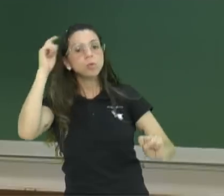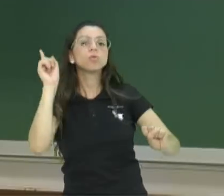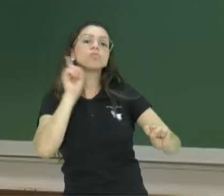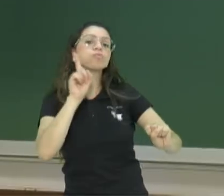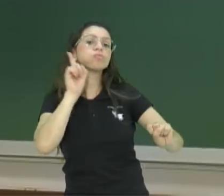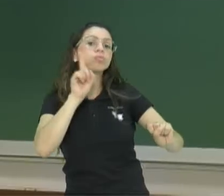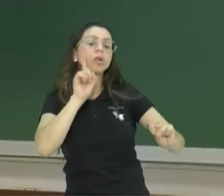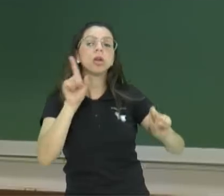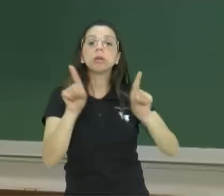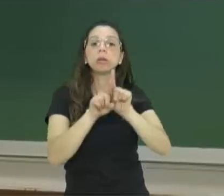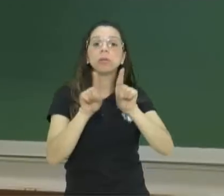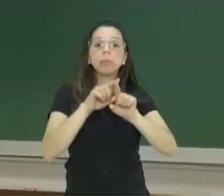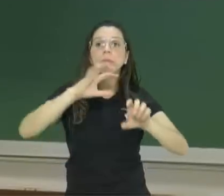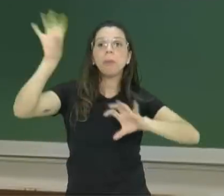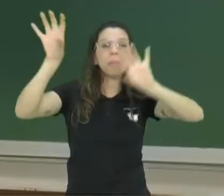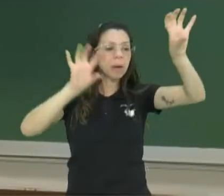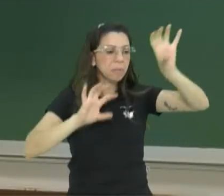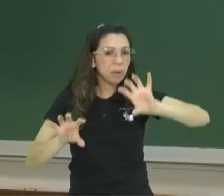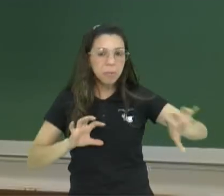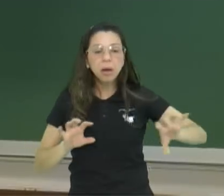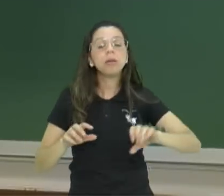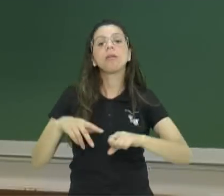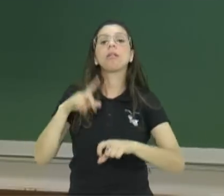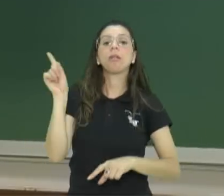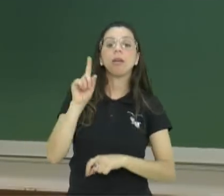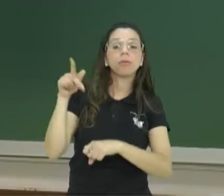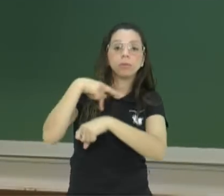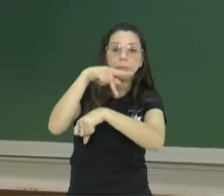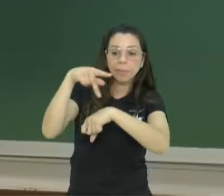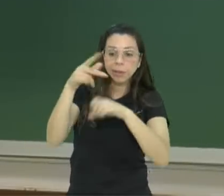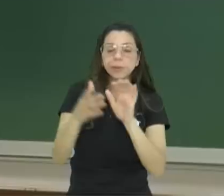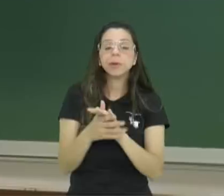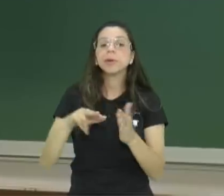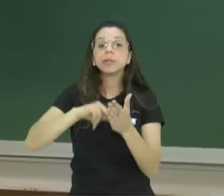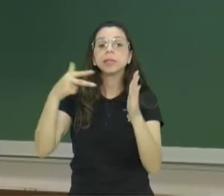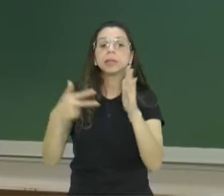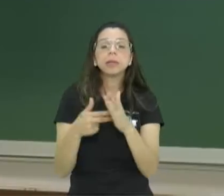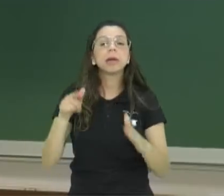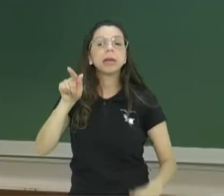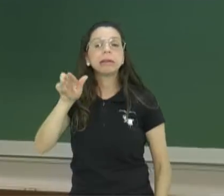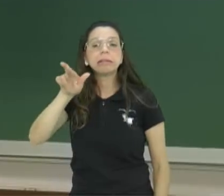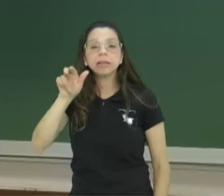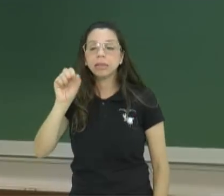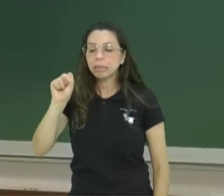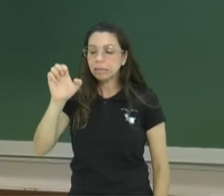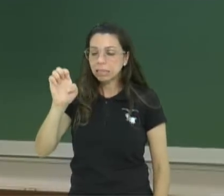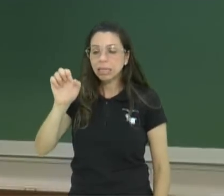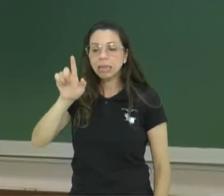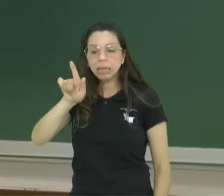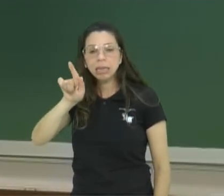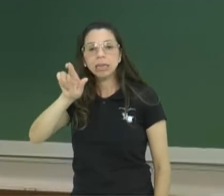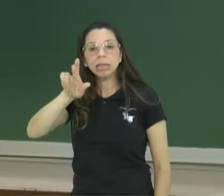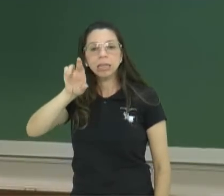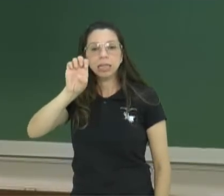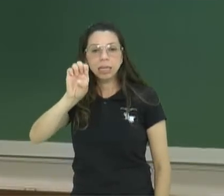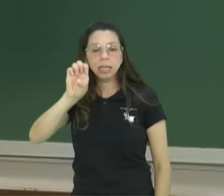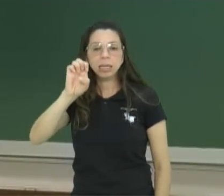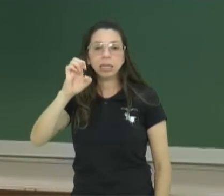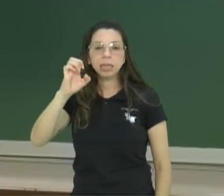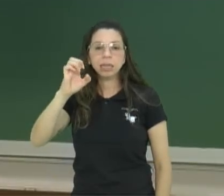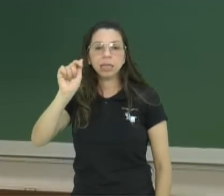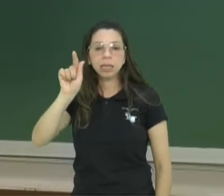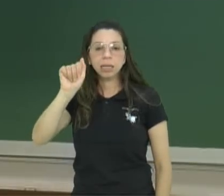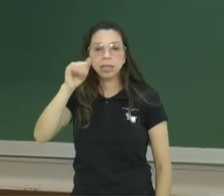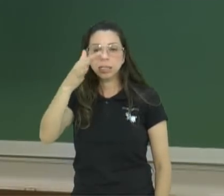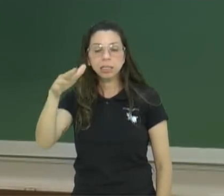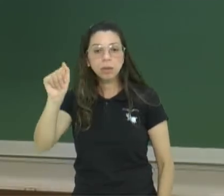Unidos e outras partes do país também. Então, essa segregação quer dizer a separação dos brancos e